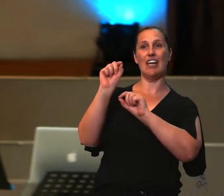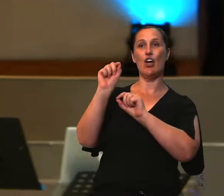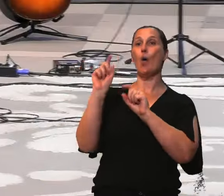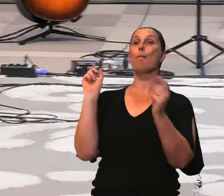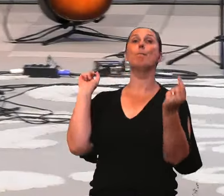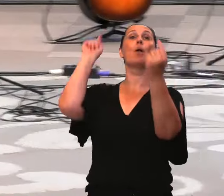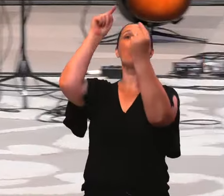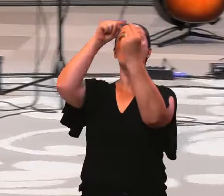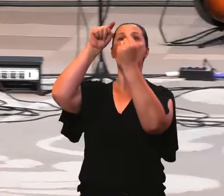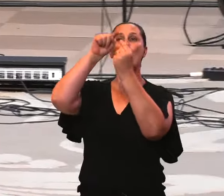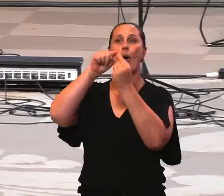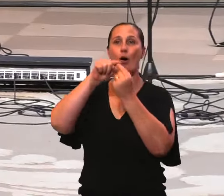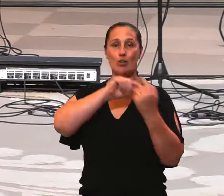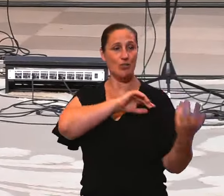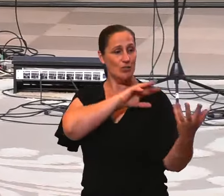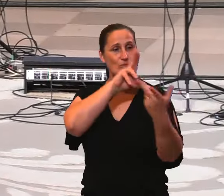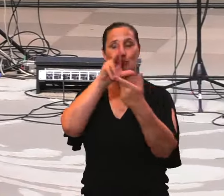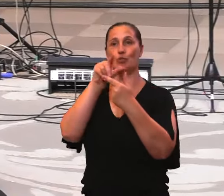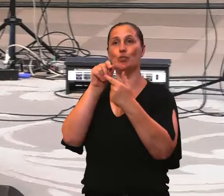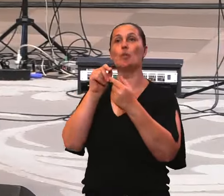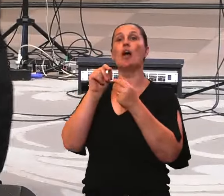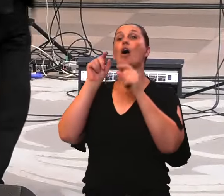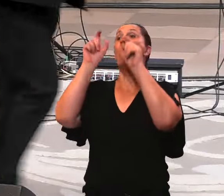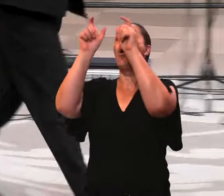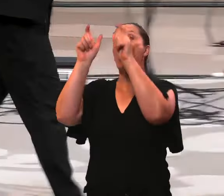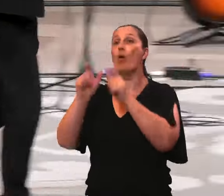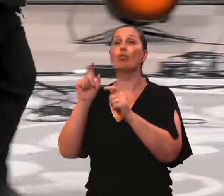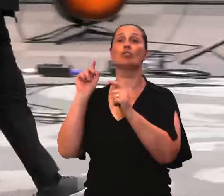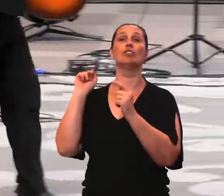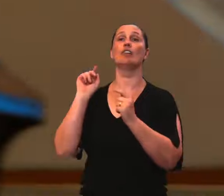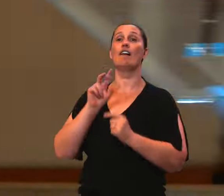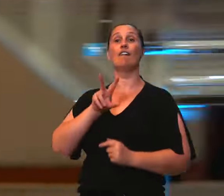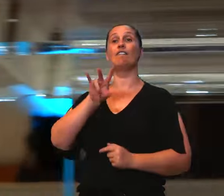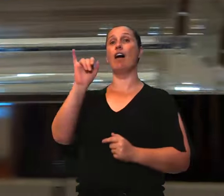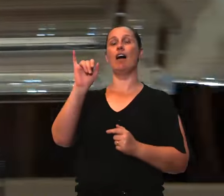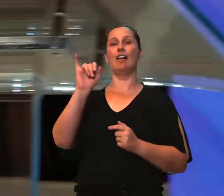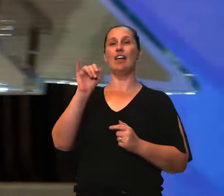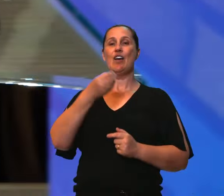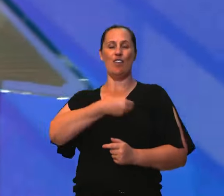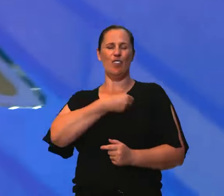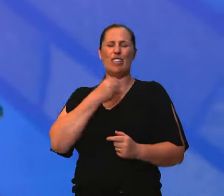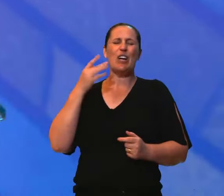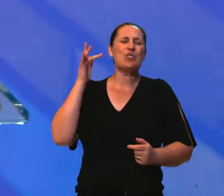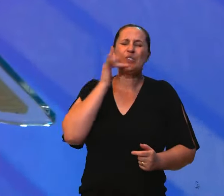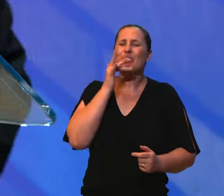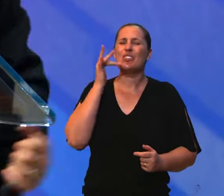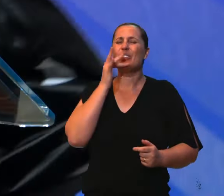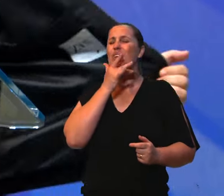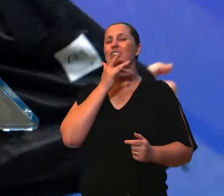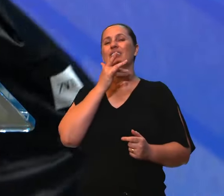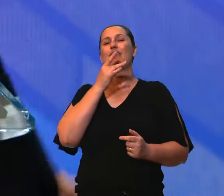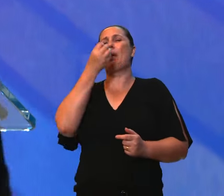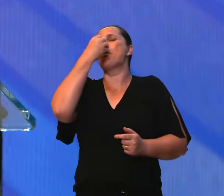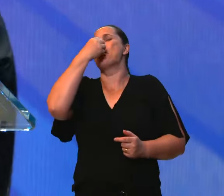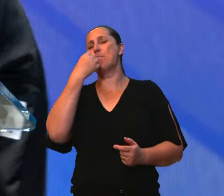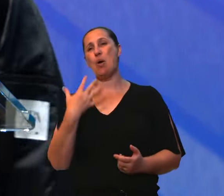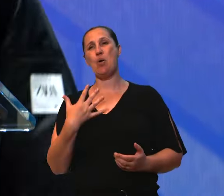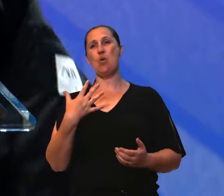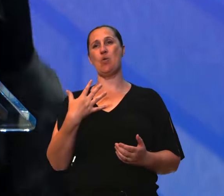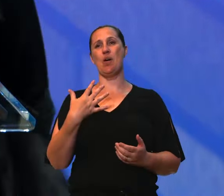propósito neste mundo para onde você tá indo isso é vida em abundância é uma vida gostosa é uma vida joia é uma vida